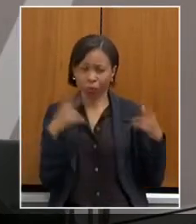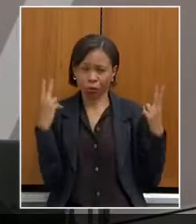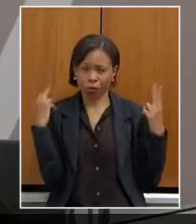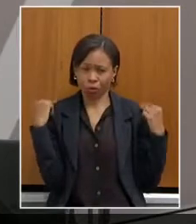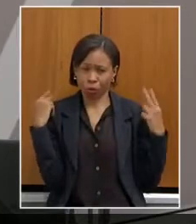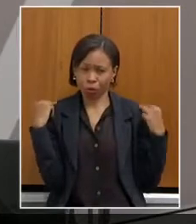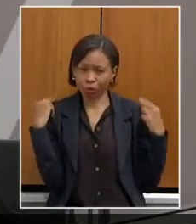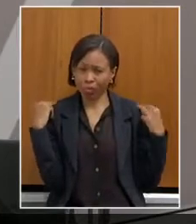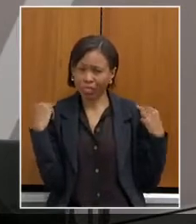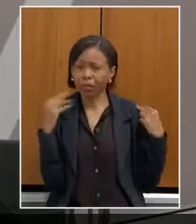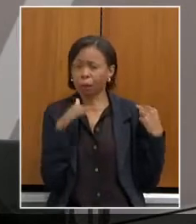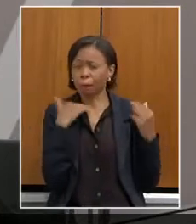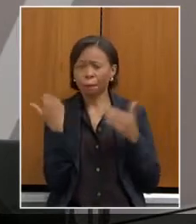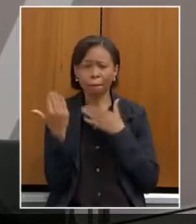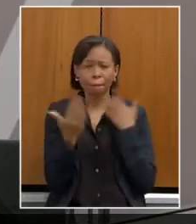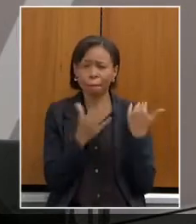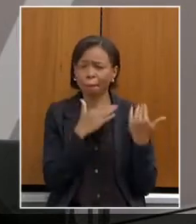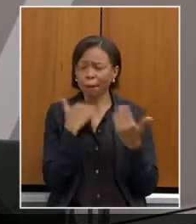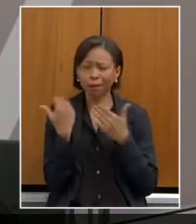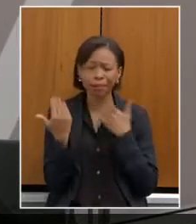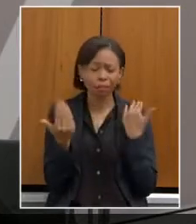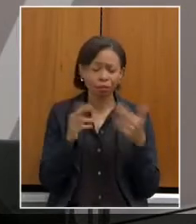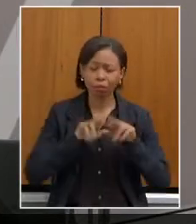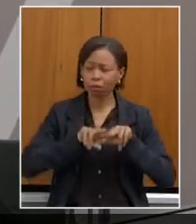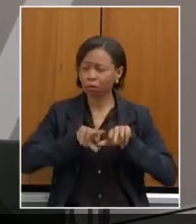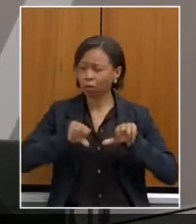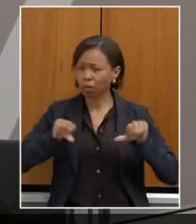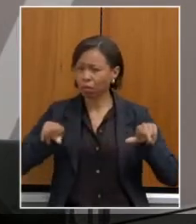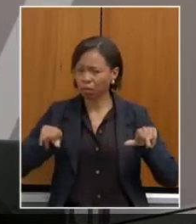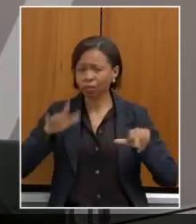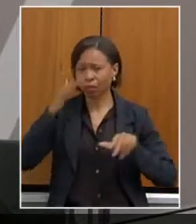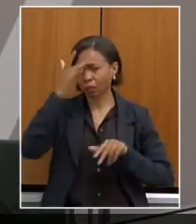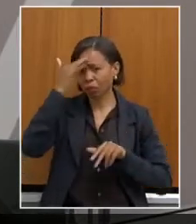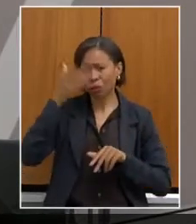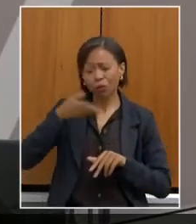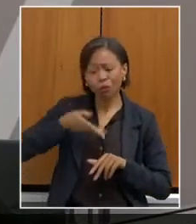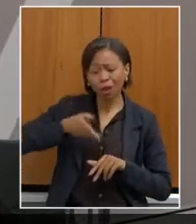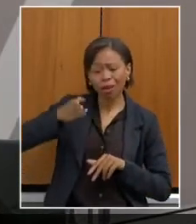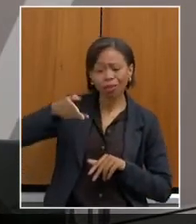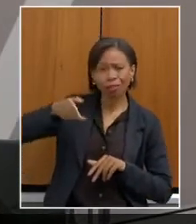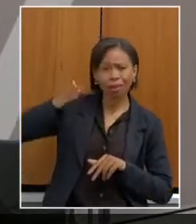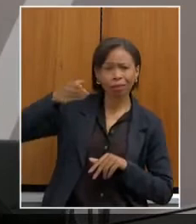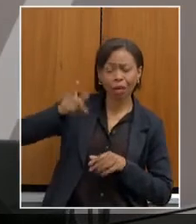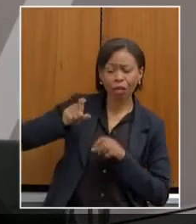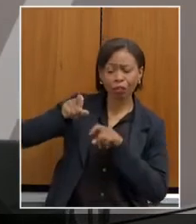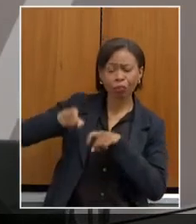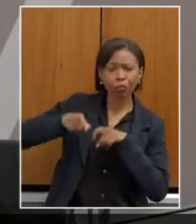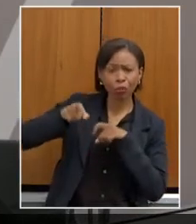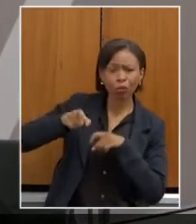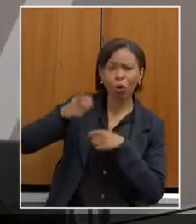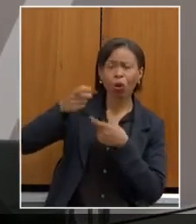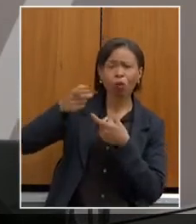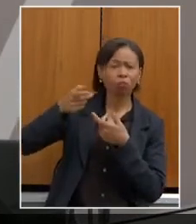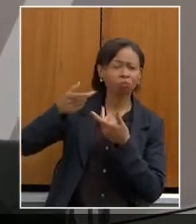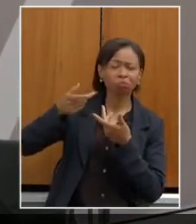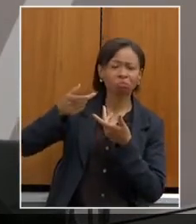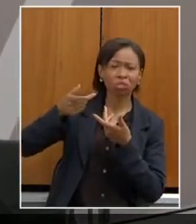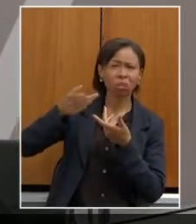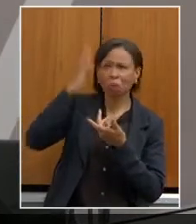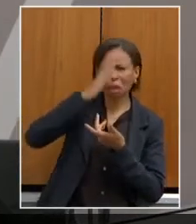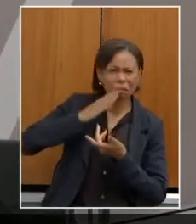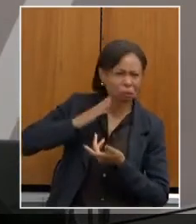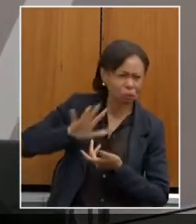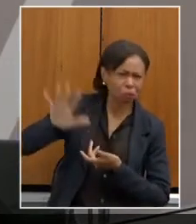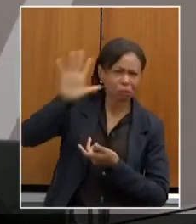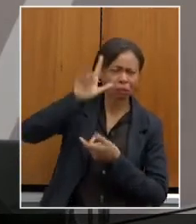o pessoal vai para o interior do Brasil passa mal não tem atendimento tem muita dificuldade é fundamental